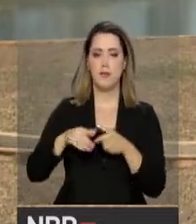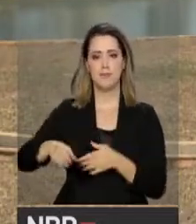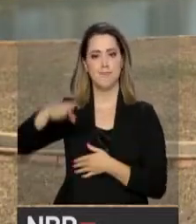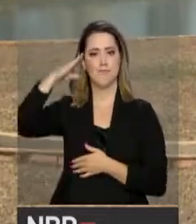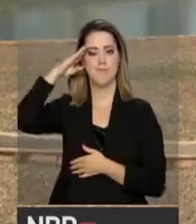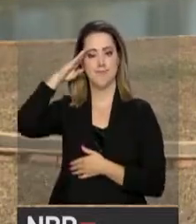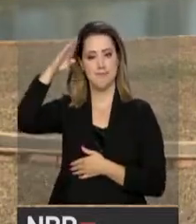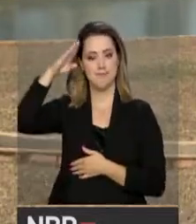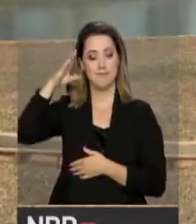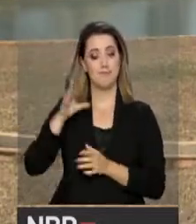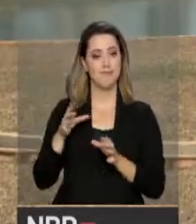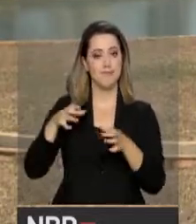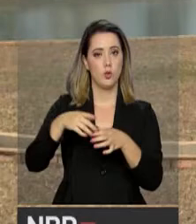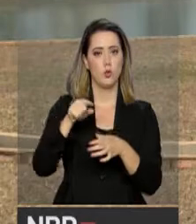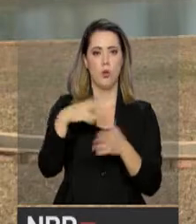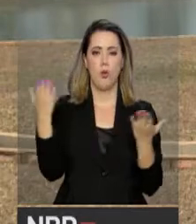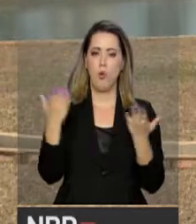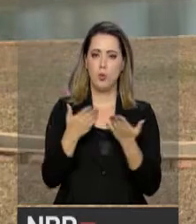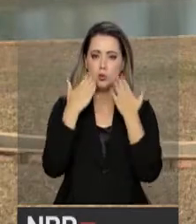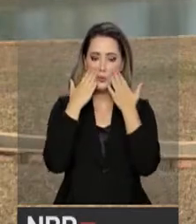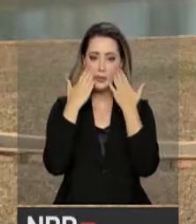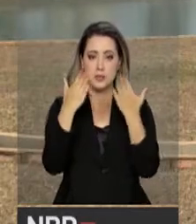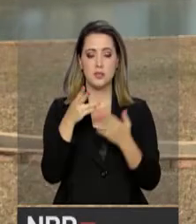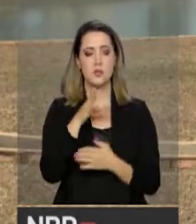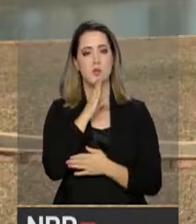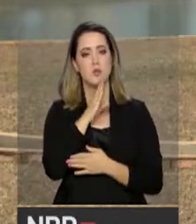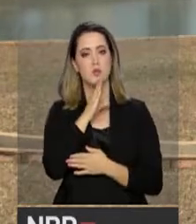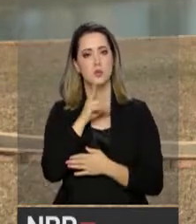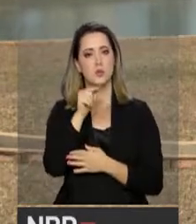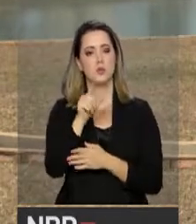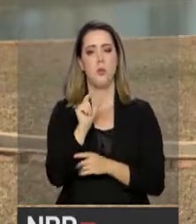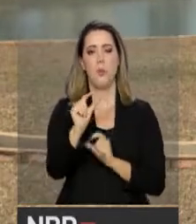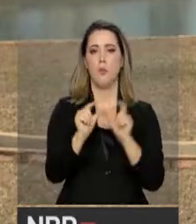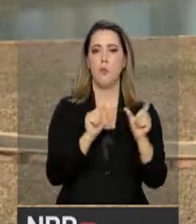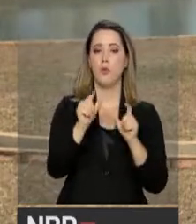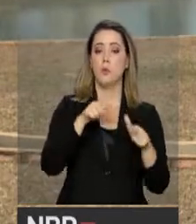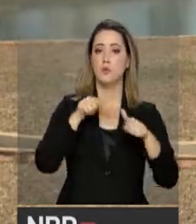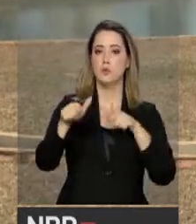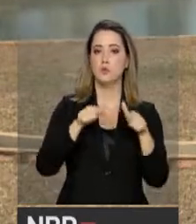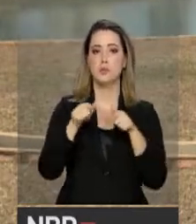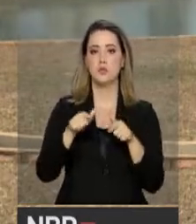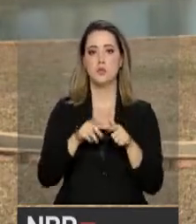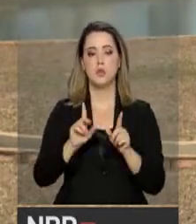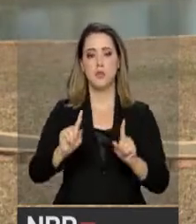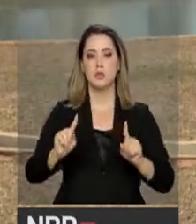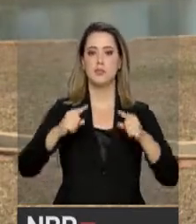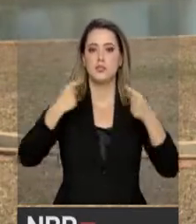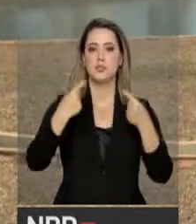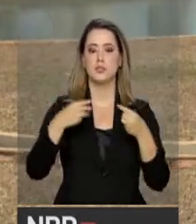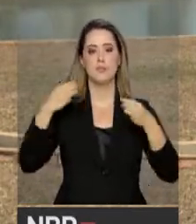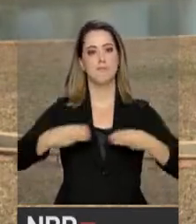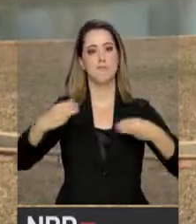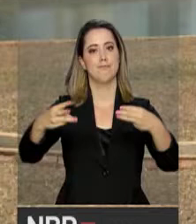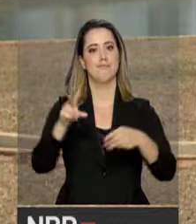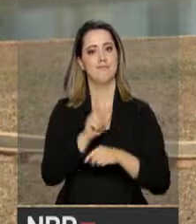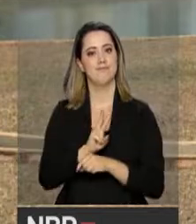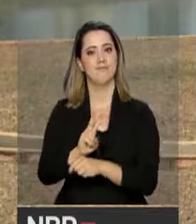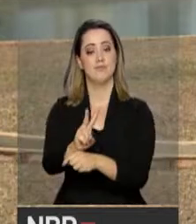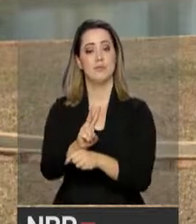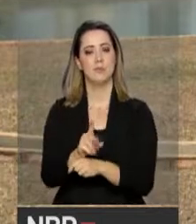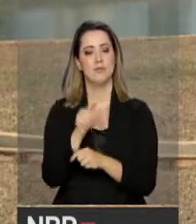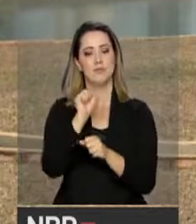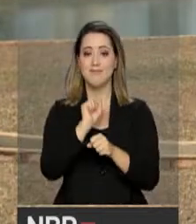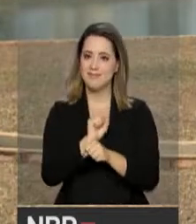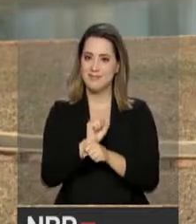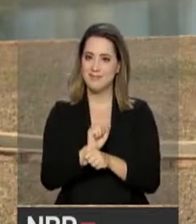do Brasil. No NBR Entrevista de hoje, você vai conhecer um pouco mais sobre o trabalho e os desafios do Ministério da Defesa. Não